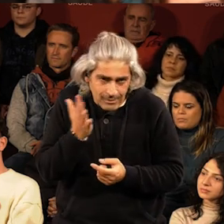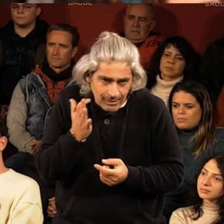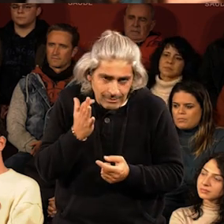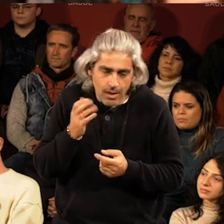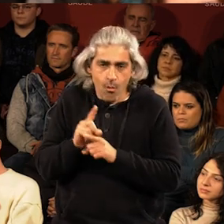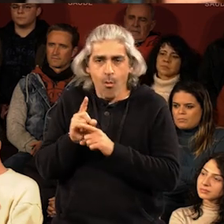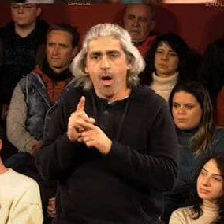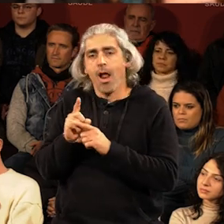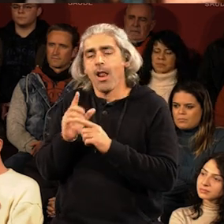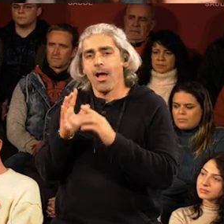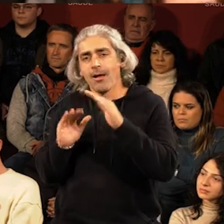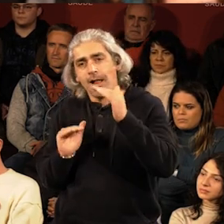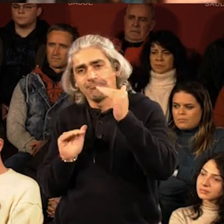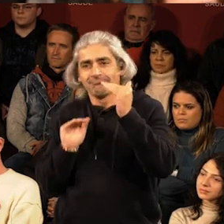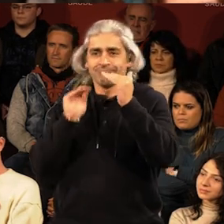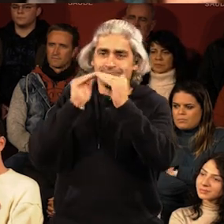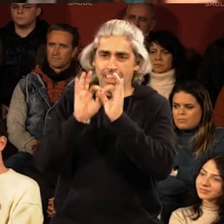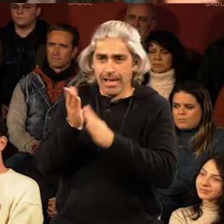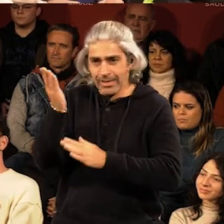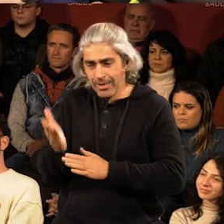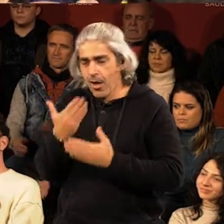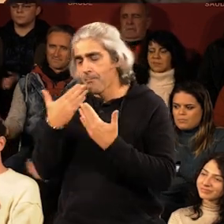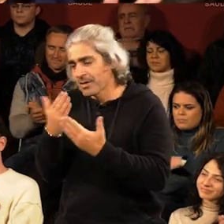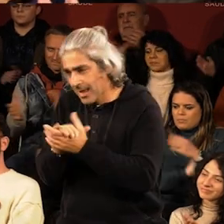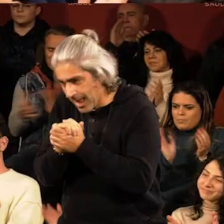chegar aos calcanhares obrigada